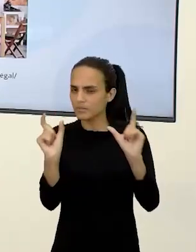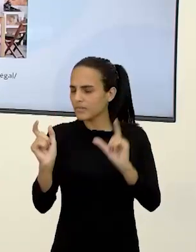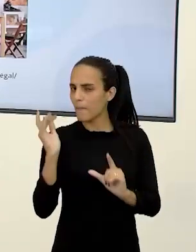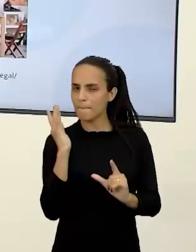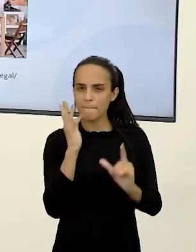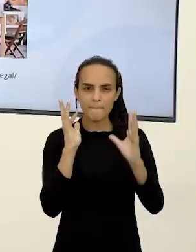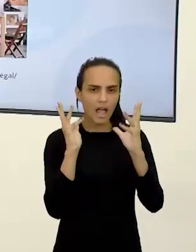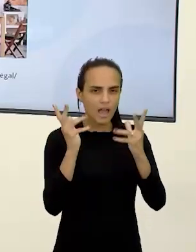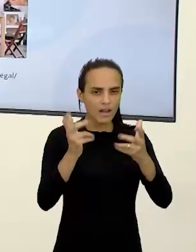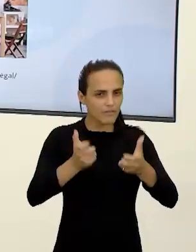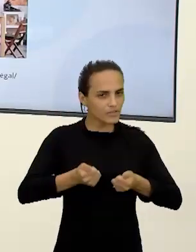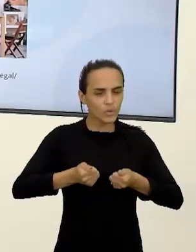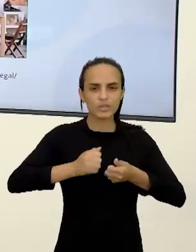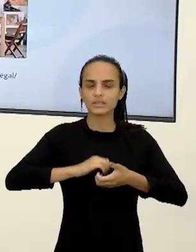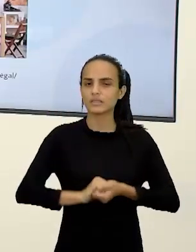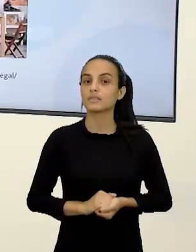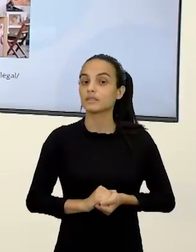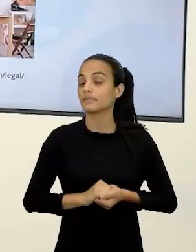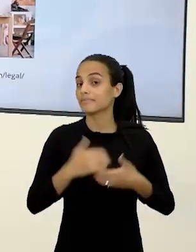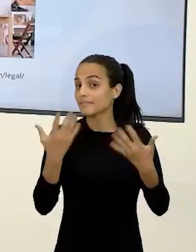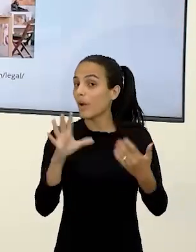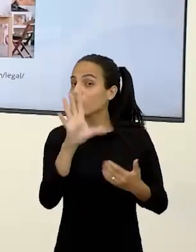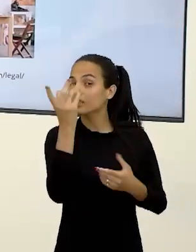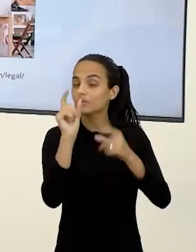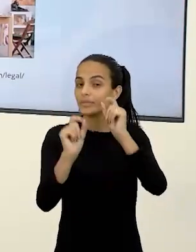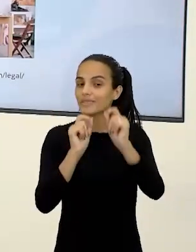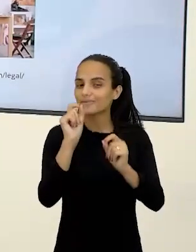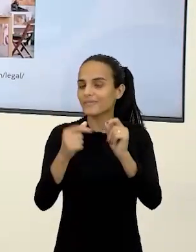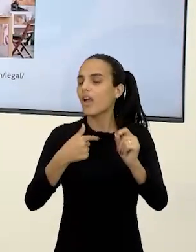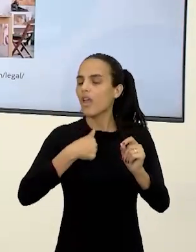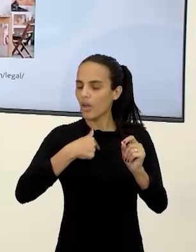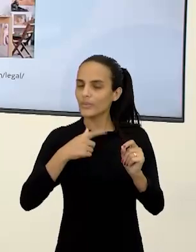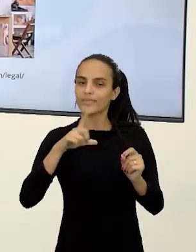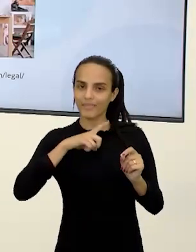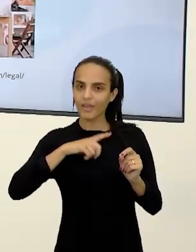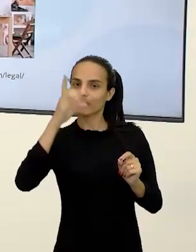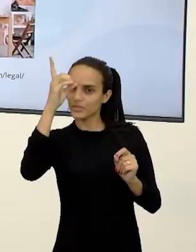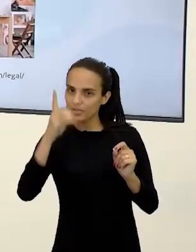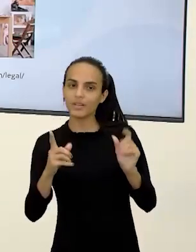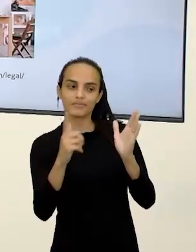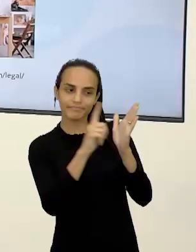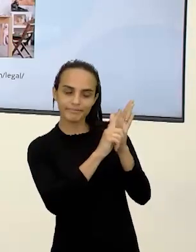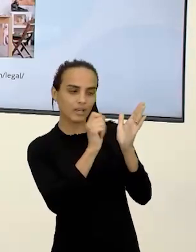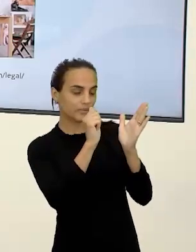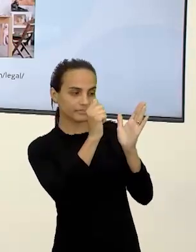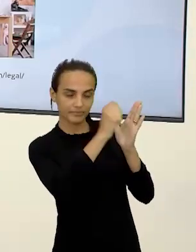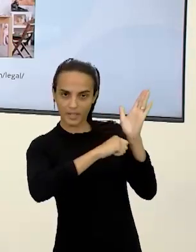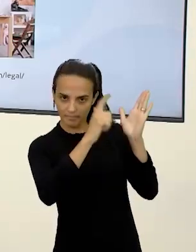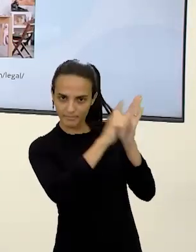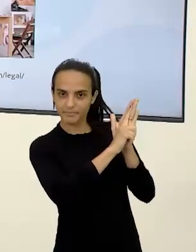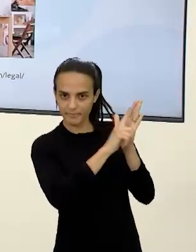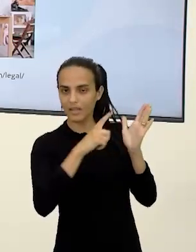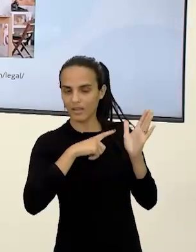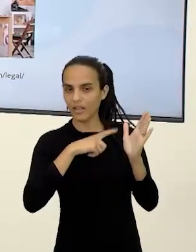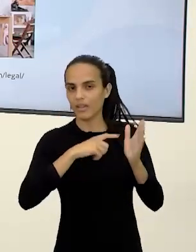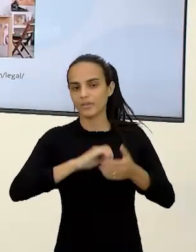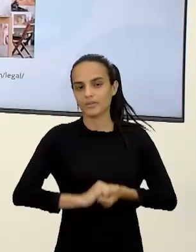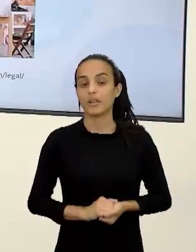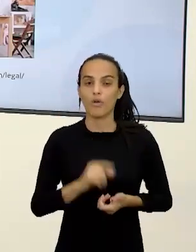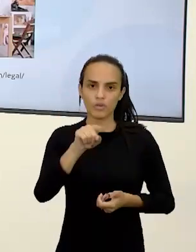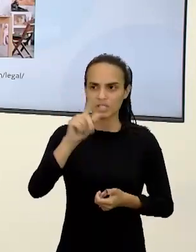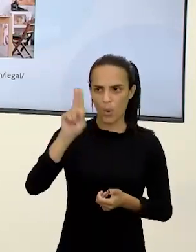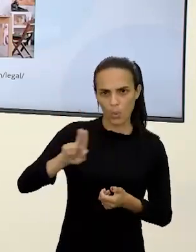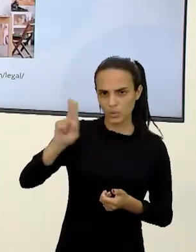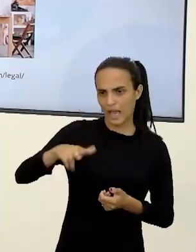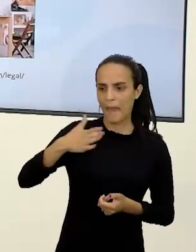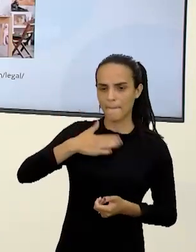nem tem no dicionário porque eu sou chique. E aí, o que acontece? Eu tenho direito autoral sobre aquela obra. Você não pode pegar e usar ela, né, e dizer que é